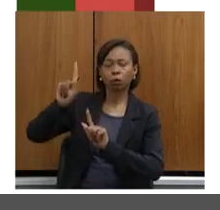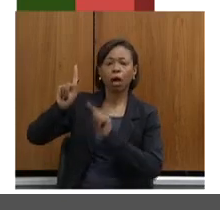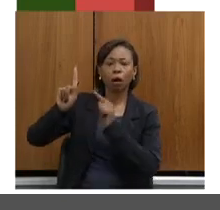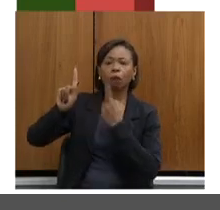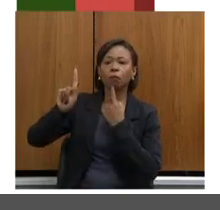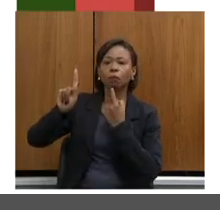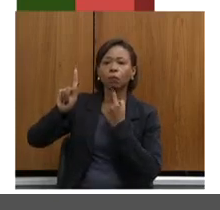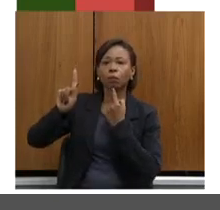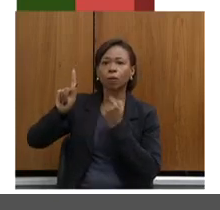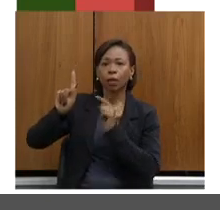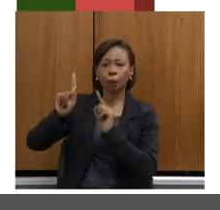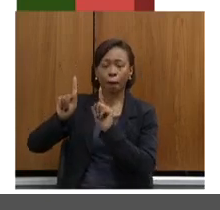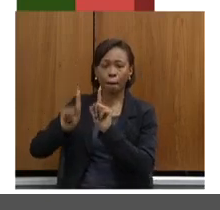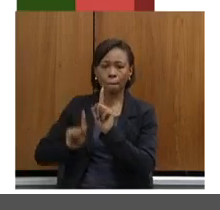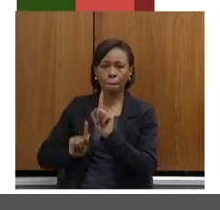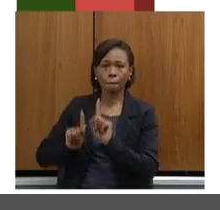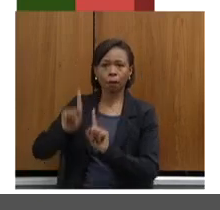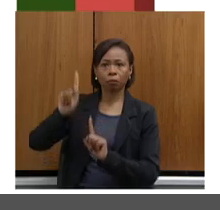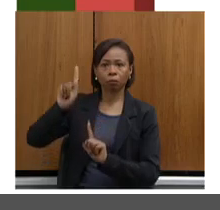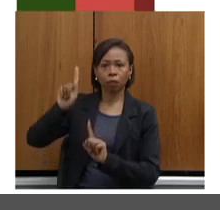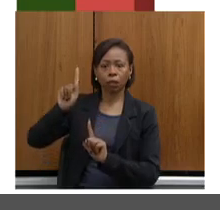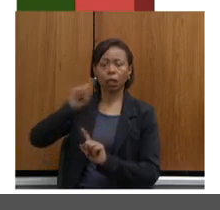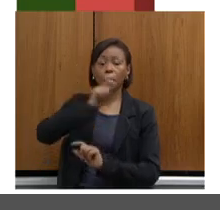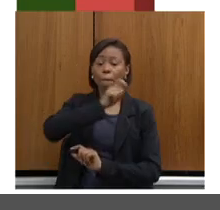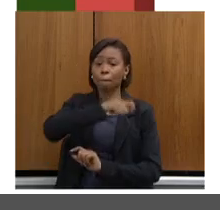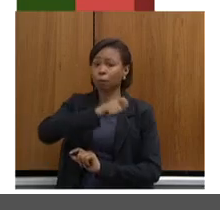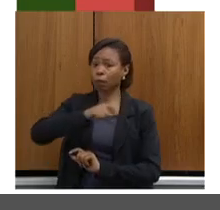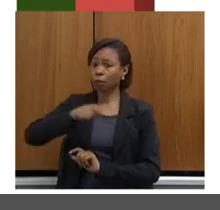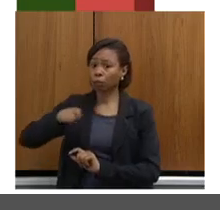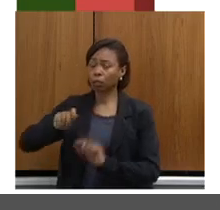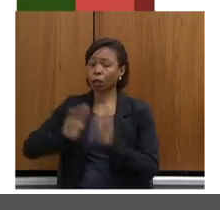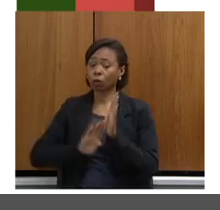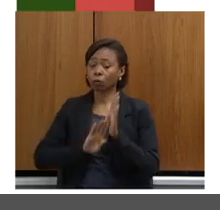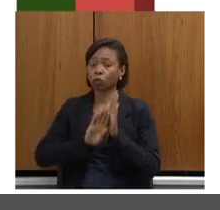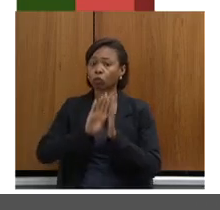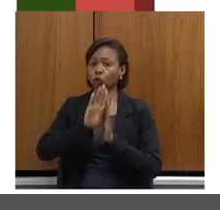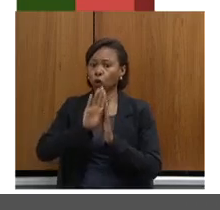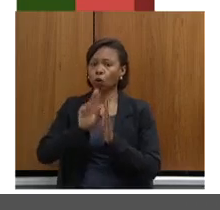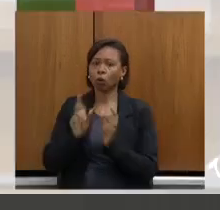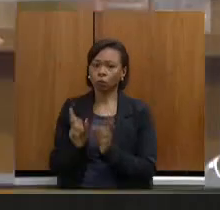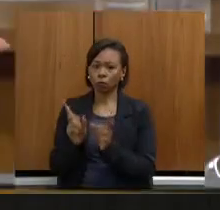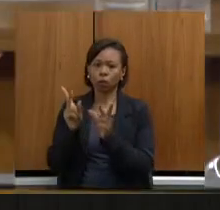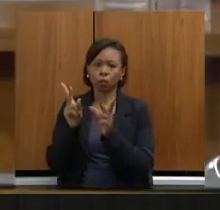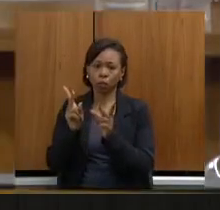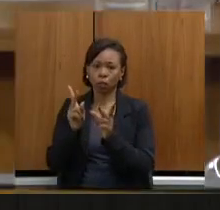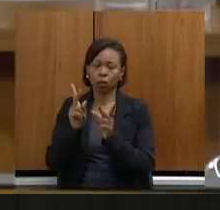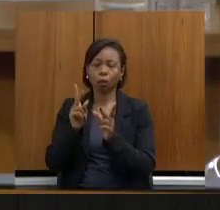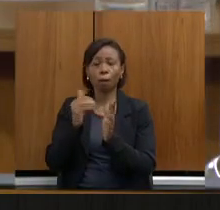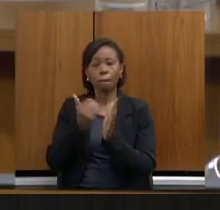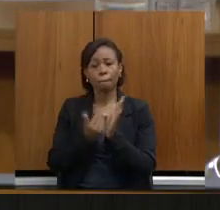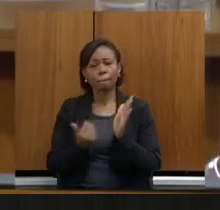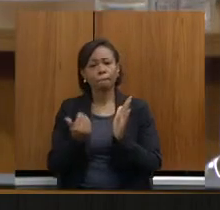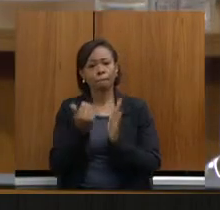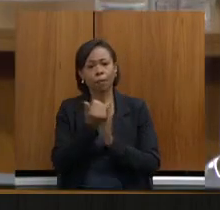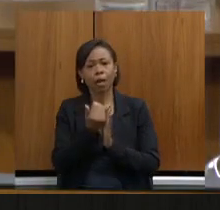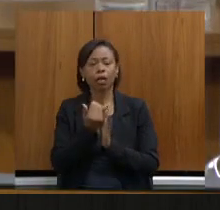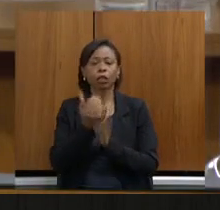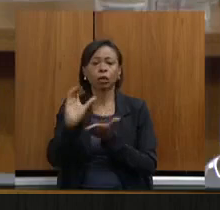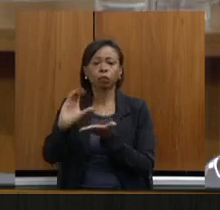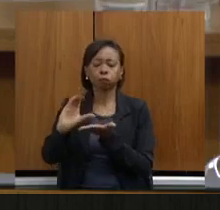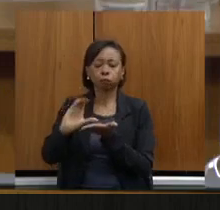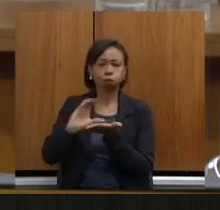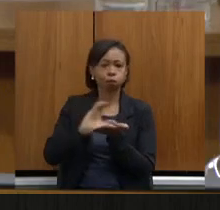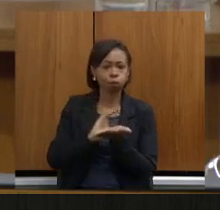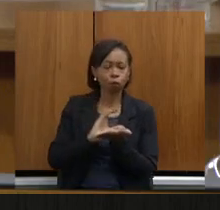todos os meses a gente teve um aumento da exportação e isso são mais recursos entrando dentro do estado